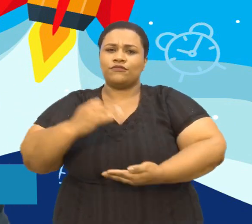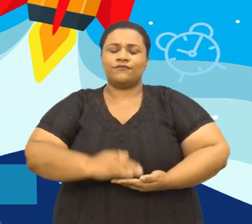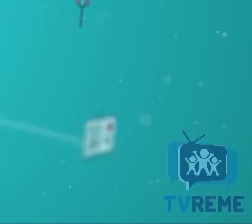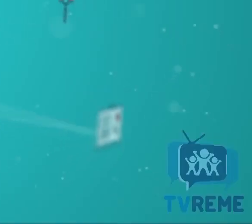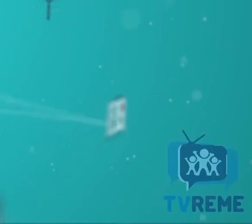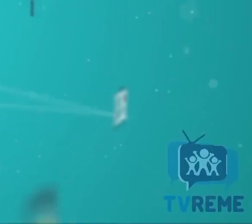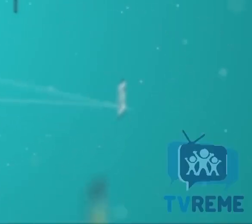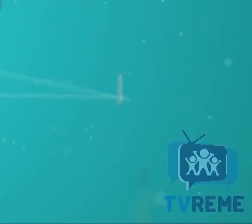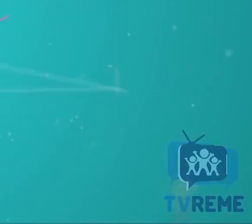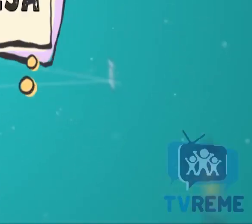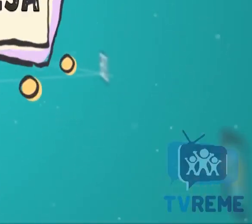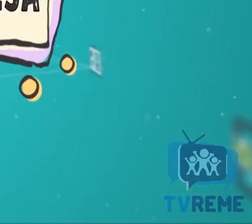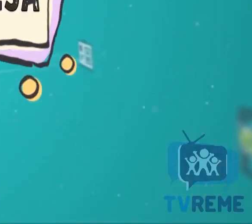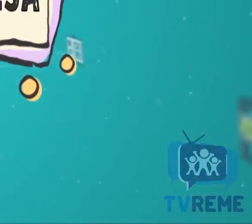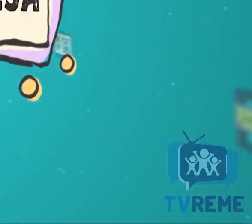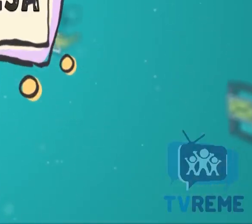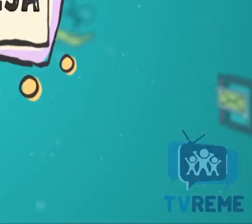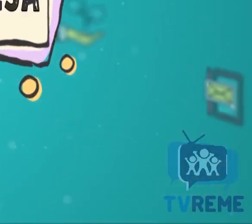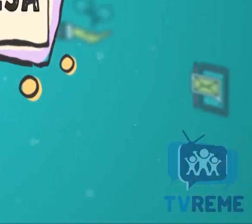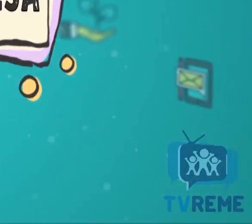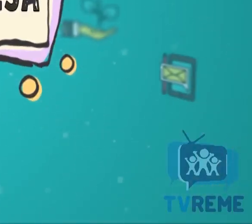lá?